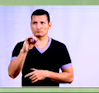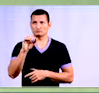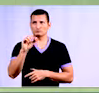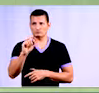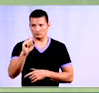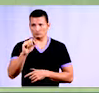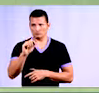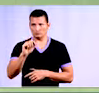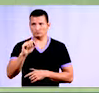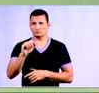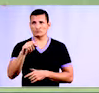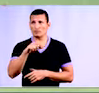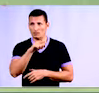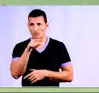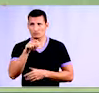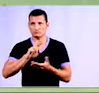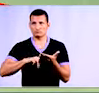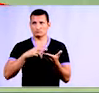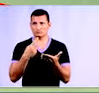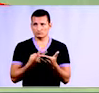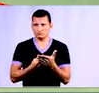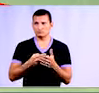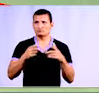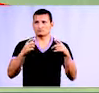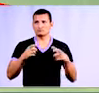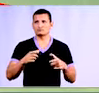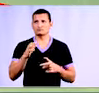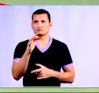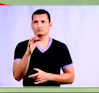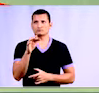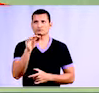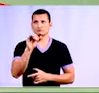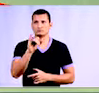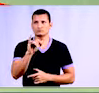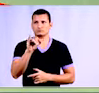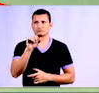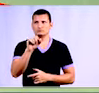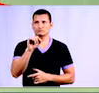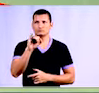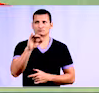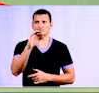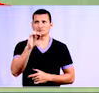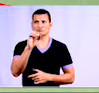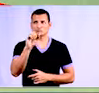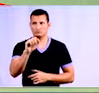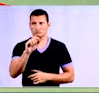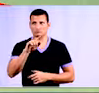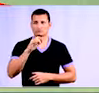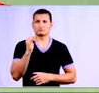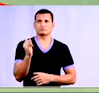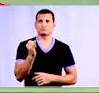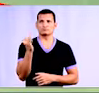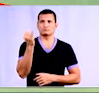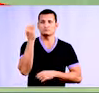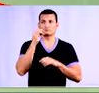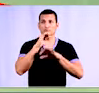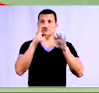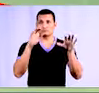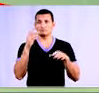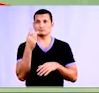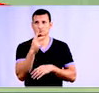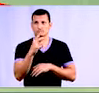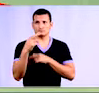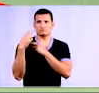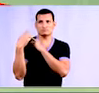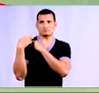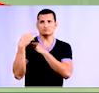traduzidos para endereços físicos. É importante que fique claro essa função,